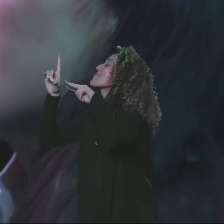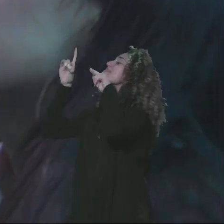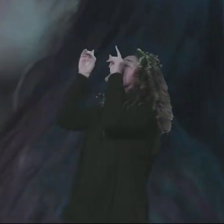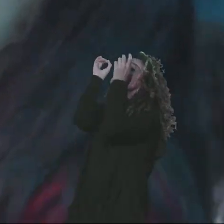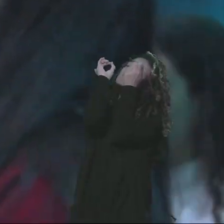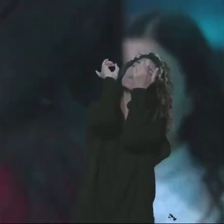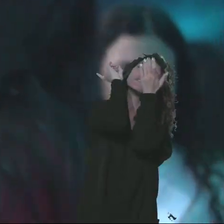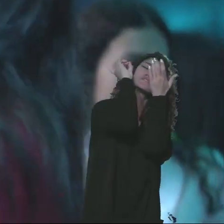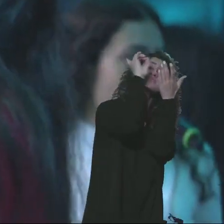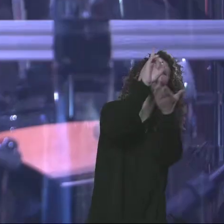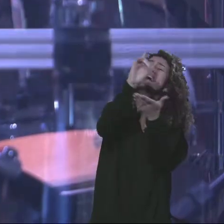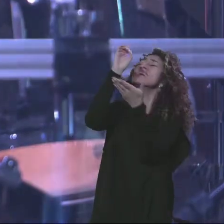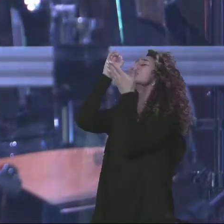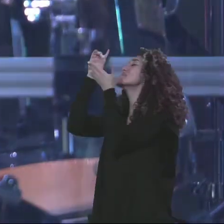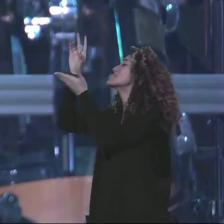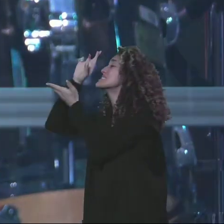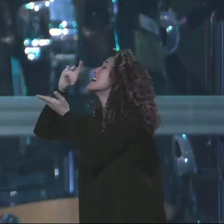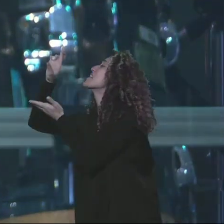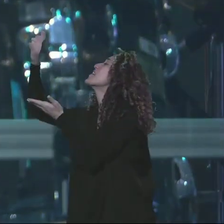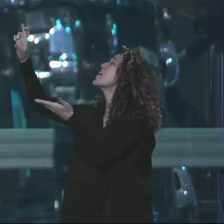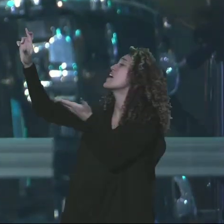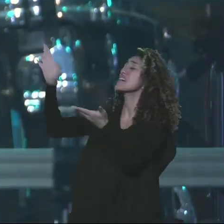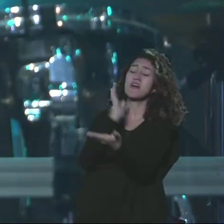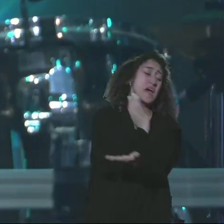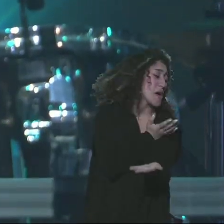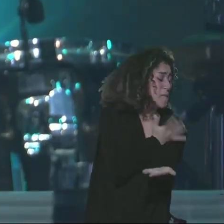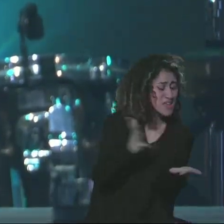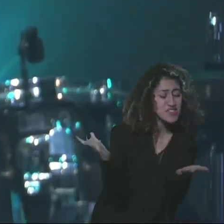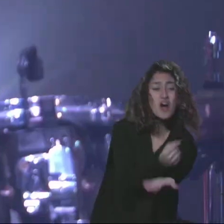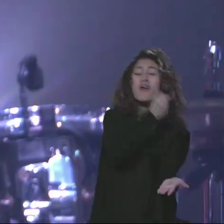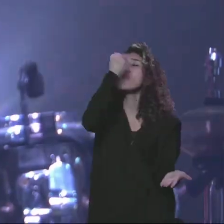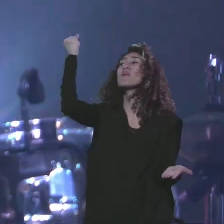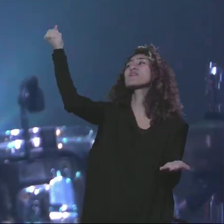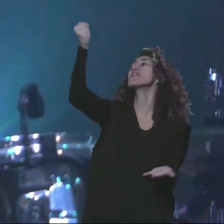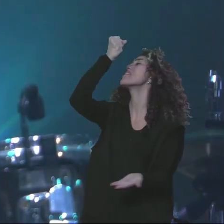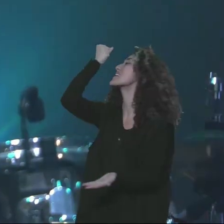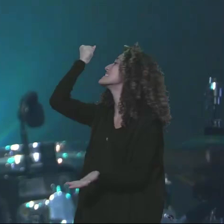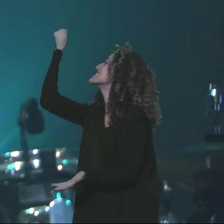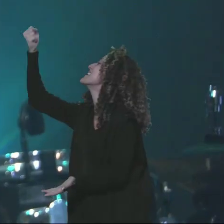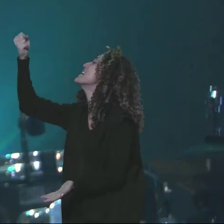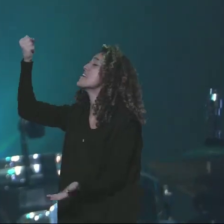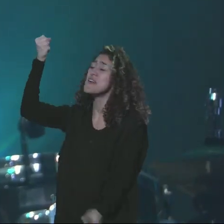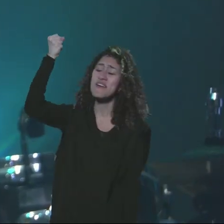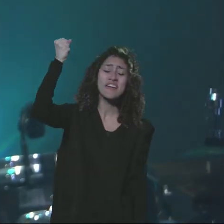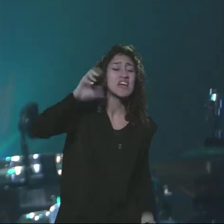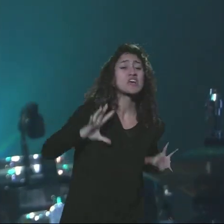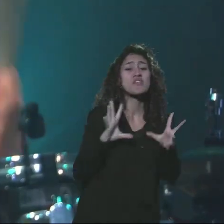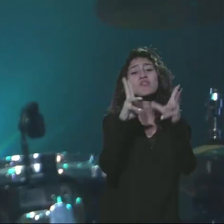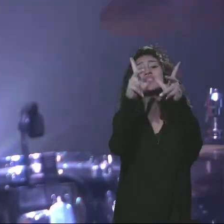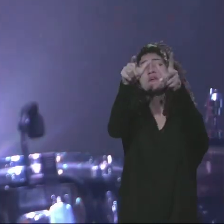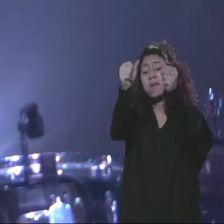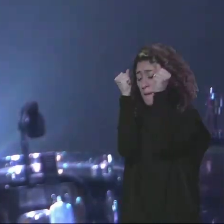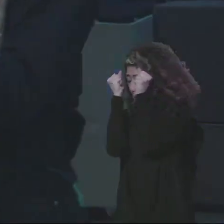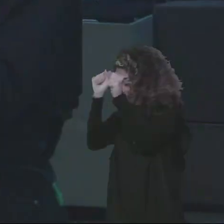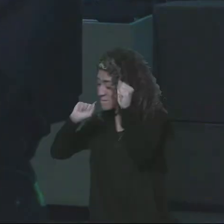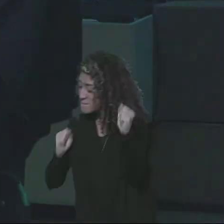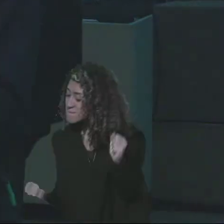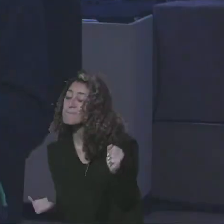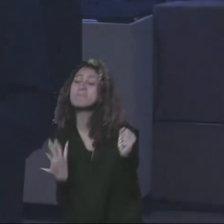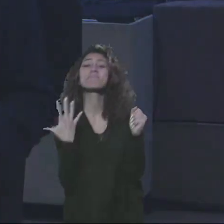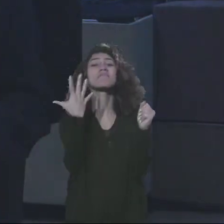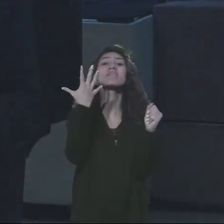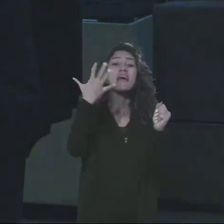olhando para Ti. Pois Tu és o Senhor que arrebatou meu coração. Tudo pode